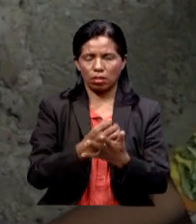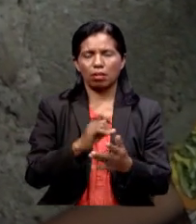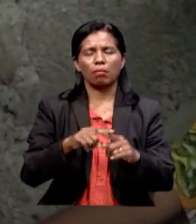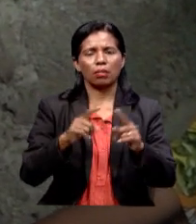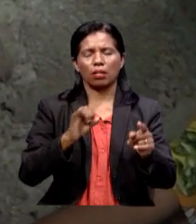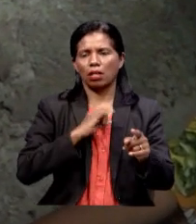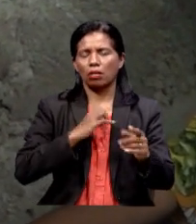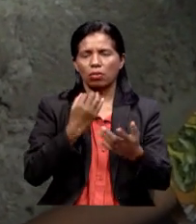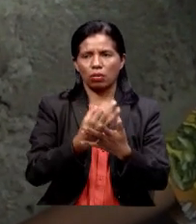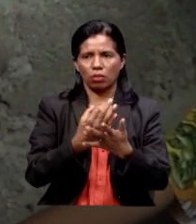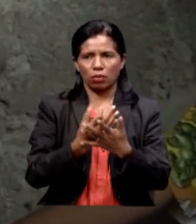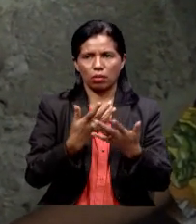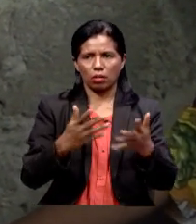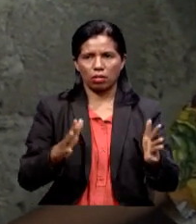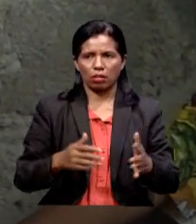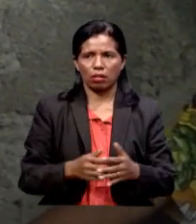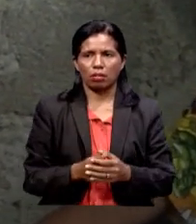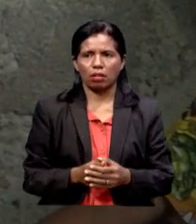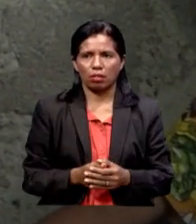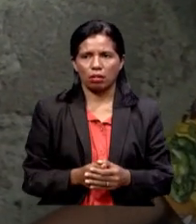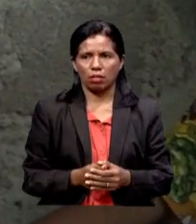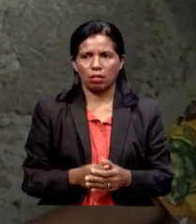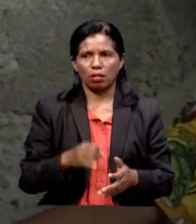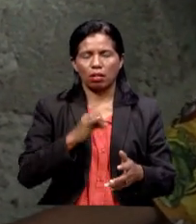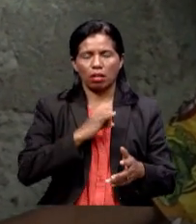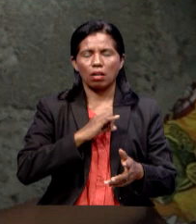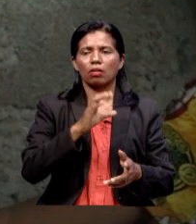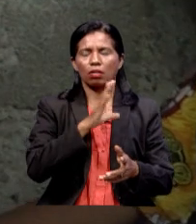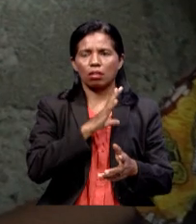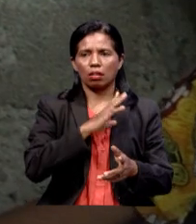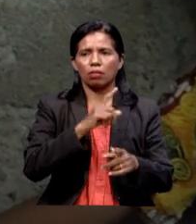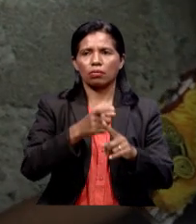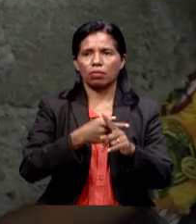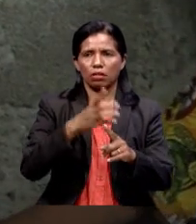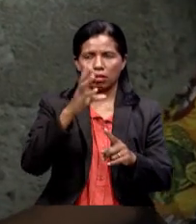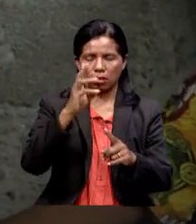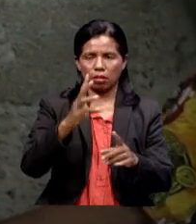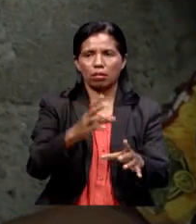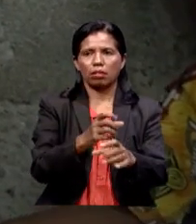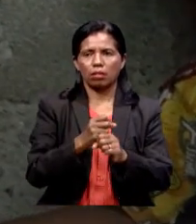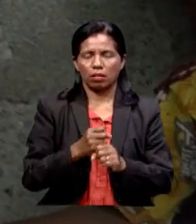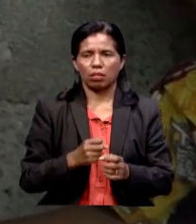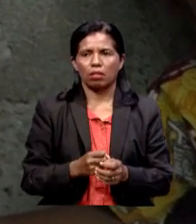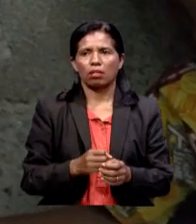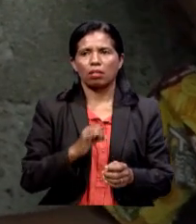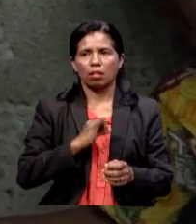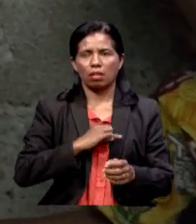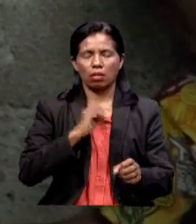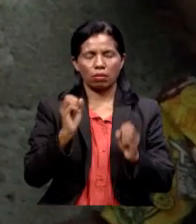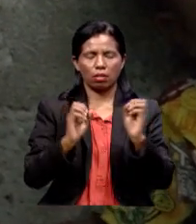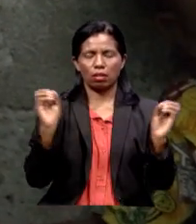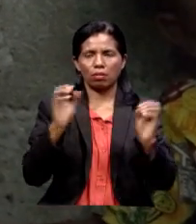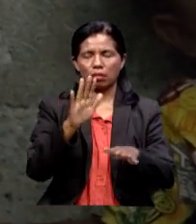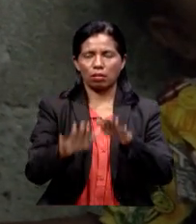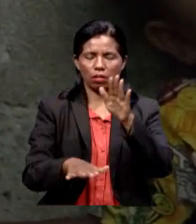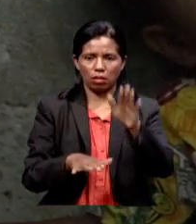buat tu iha hau kompleto ne be dia laiha. Dia hau hendak tu ide be fulan ne maksimum ne la buat ira masih hau lau la dia kau lau dia